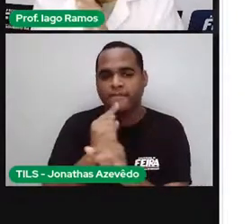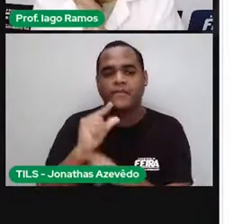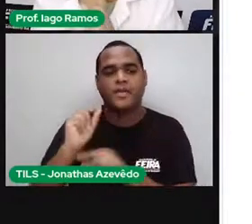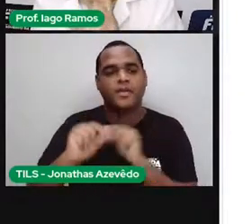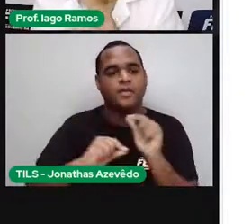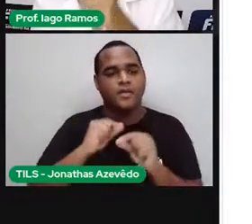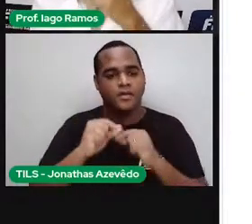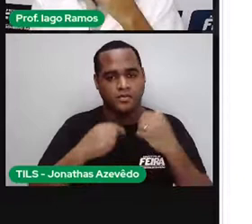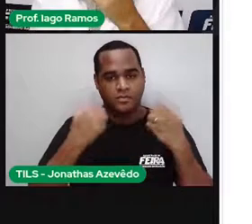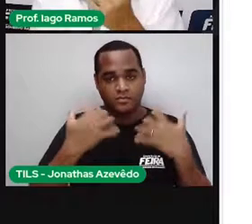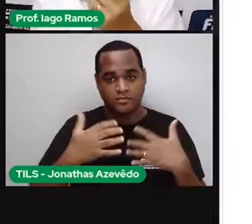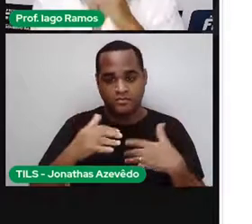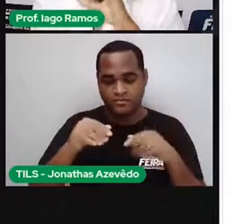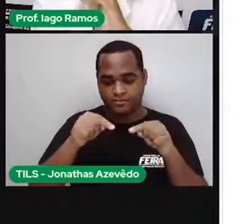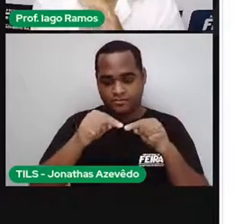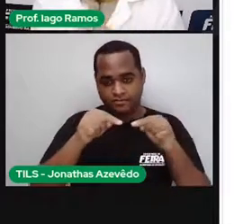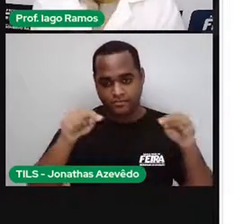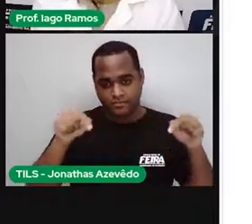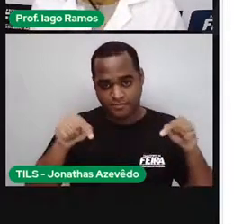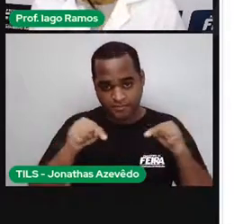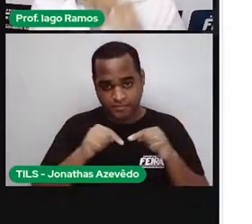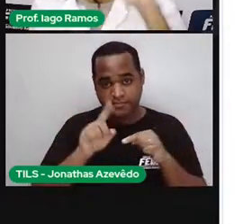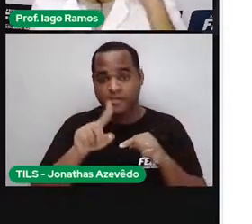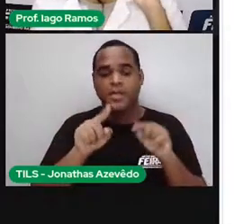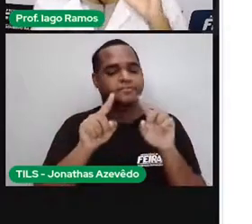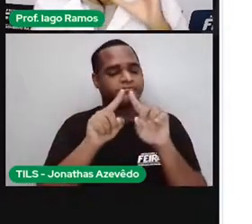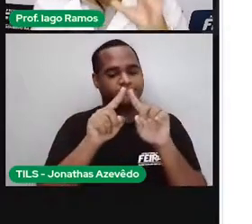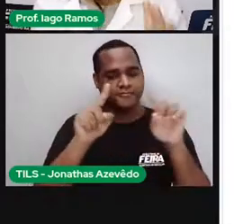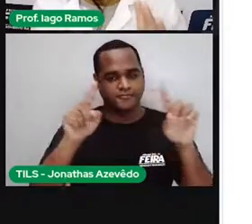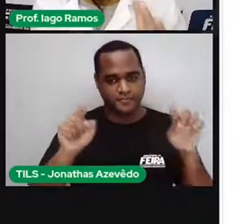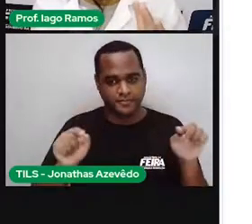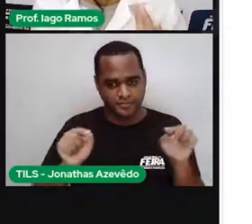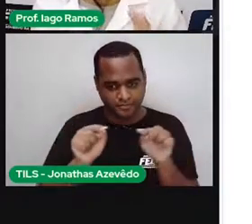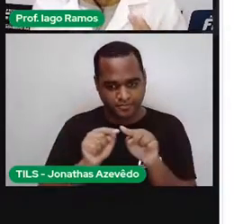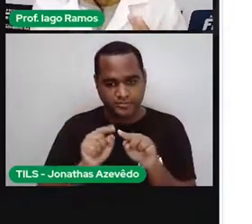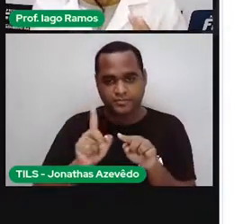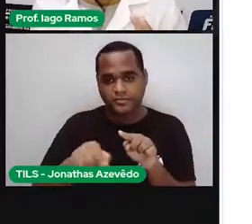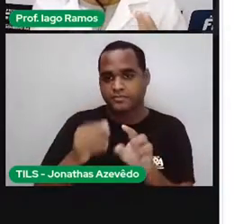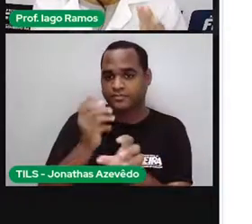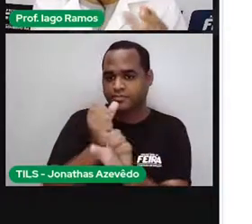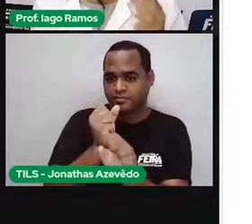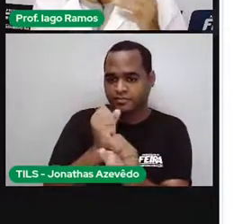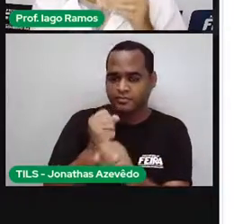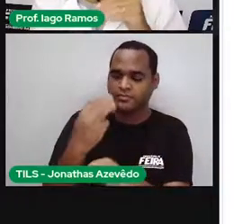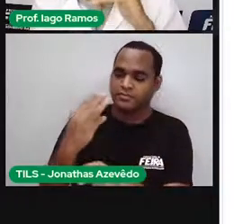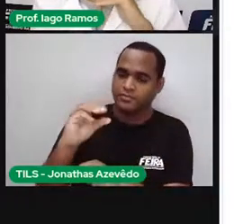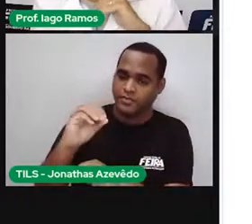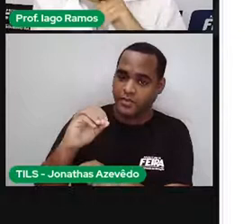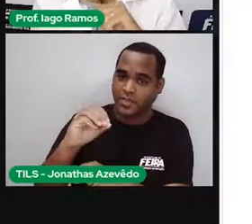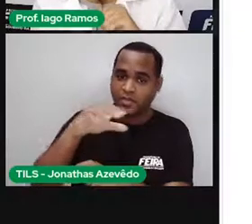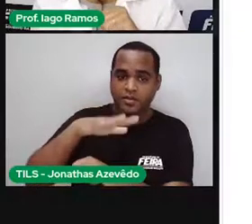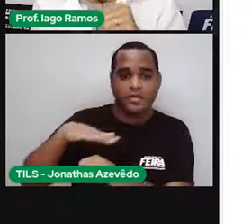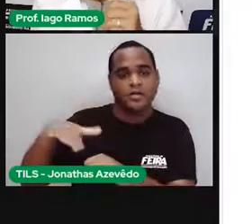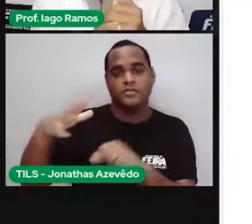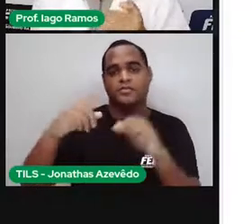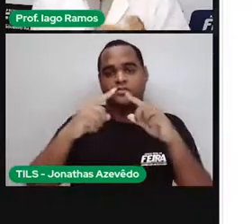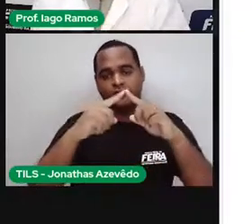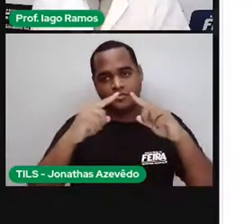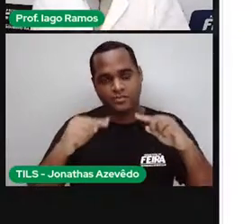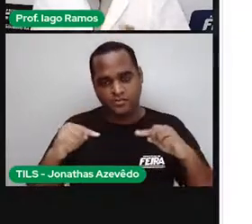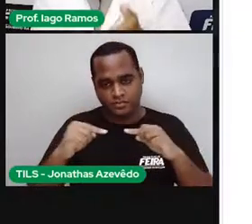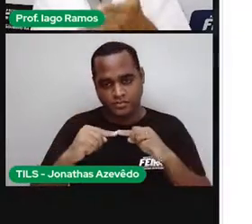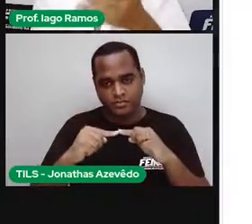área do quadrado do Perdão área do retângulo deu 30 a área de cada triângulo